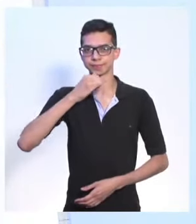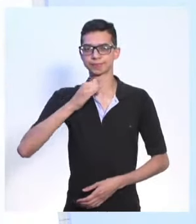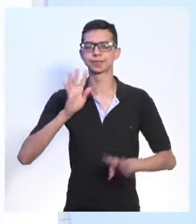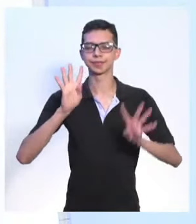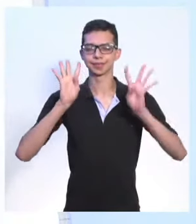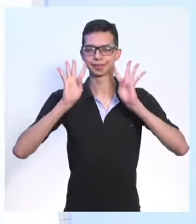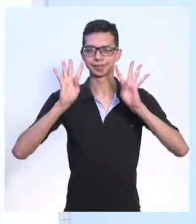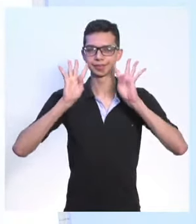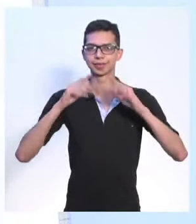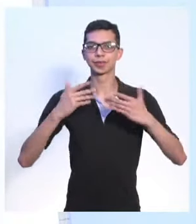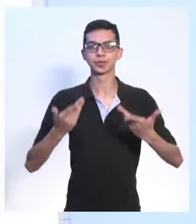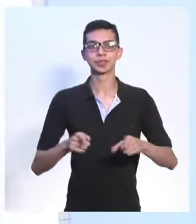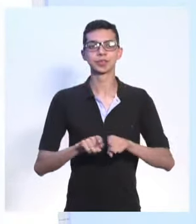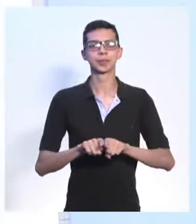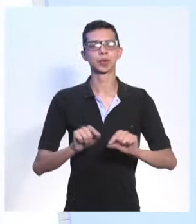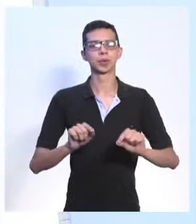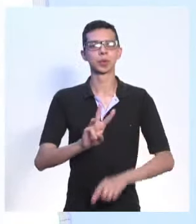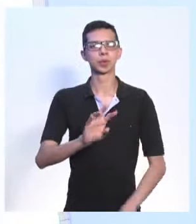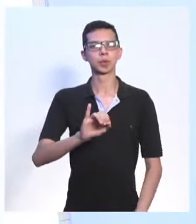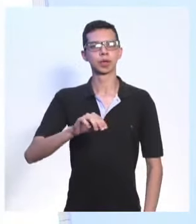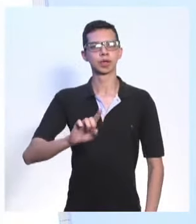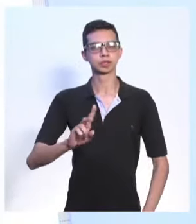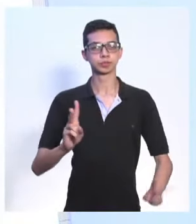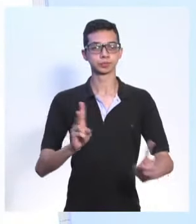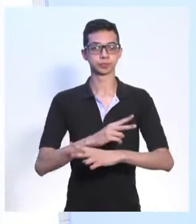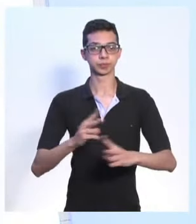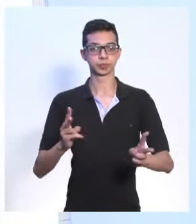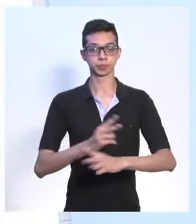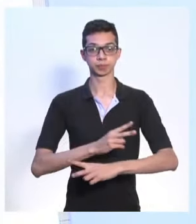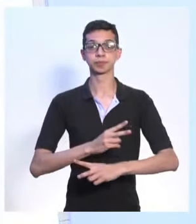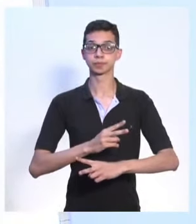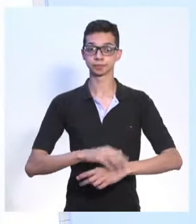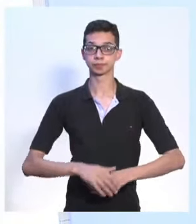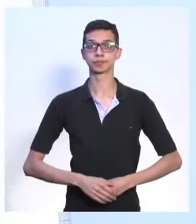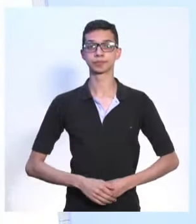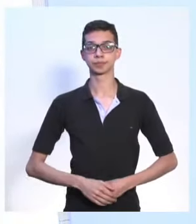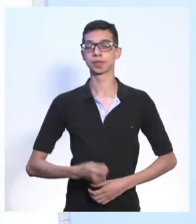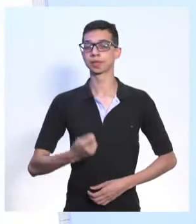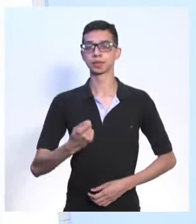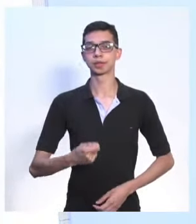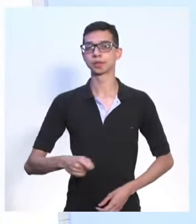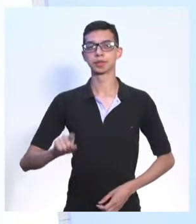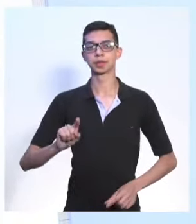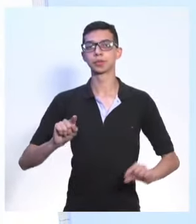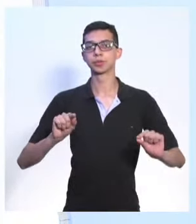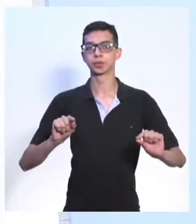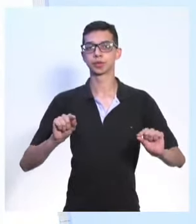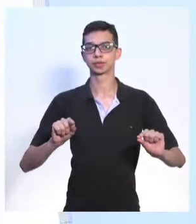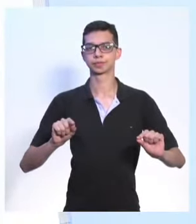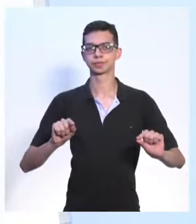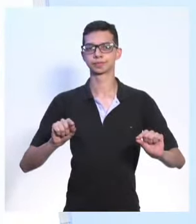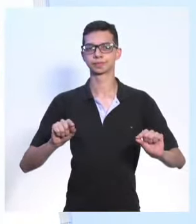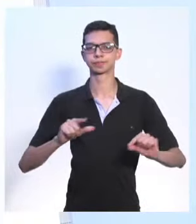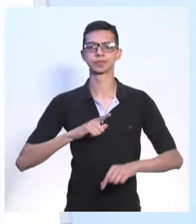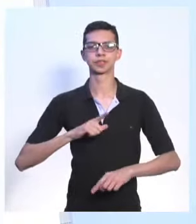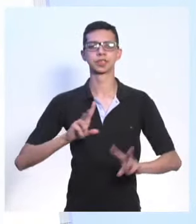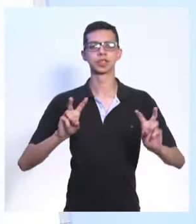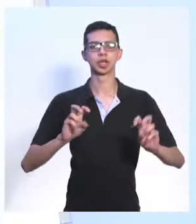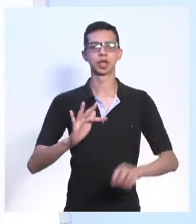wind does not need fossil fuels. Não precisa dos fossil fuels, que